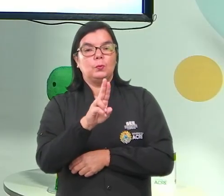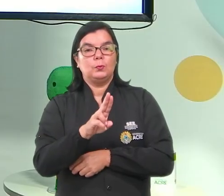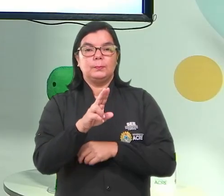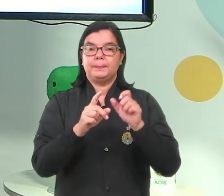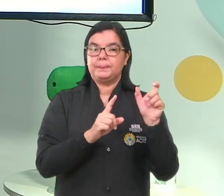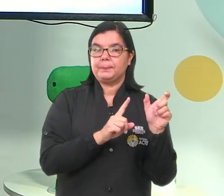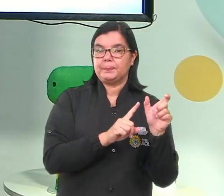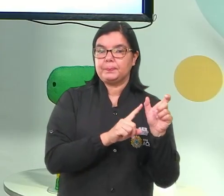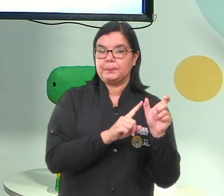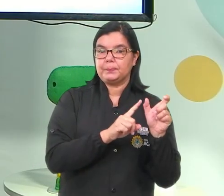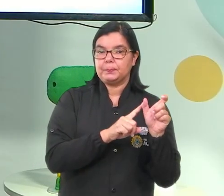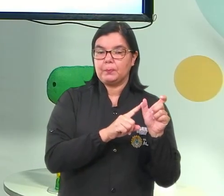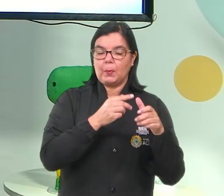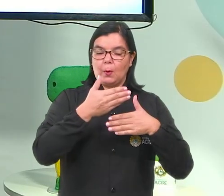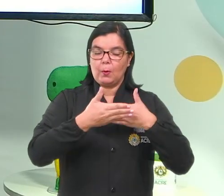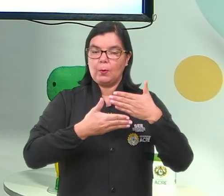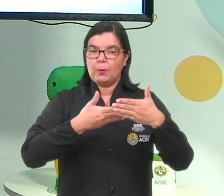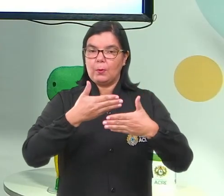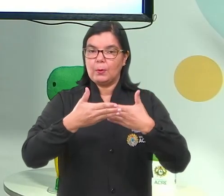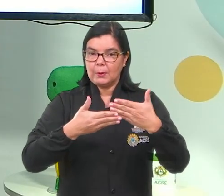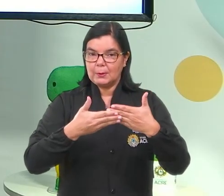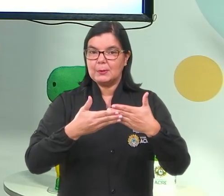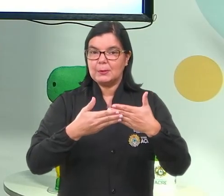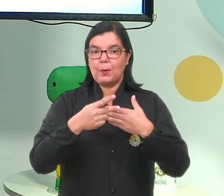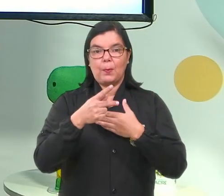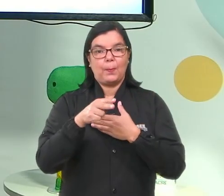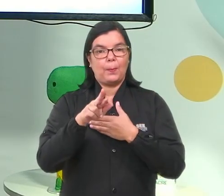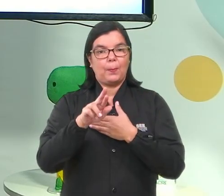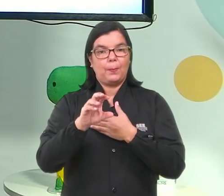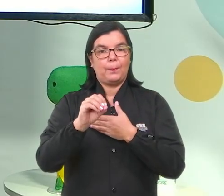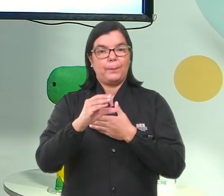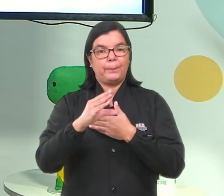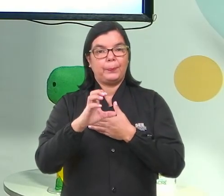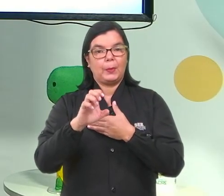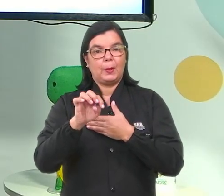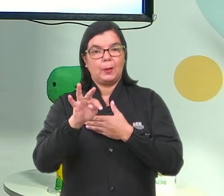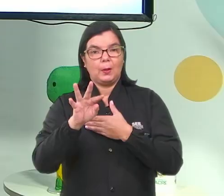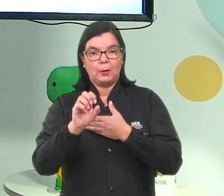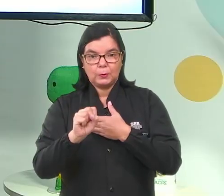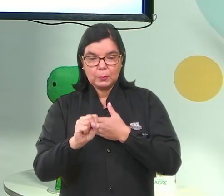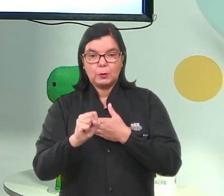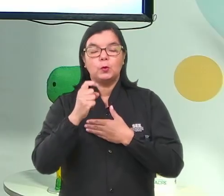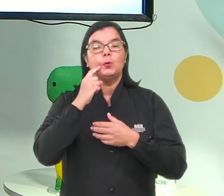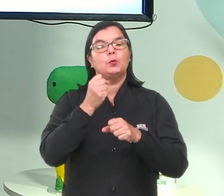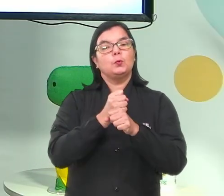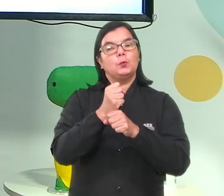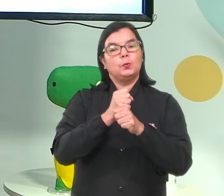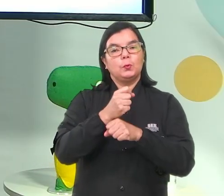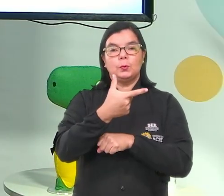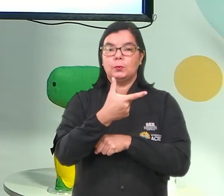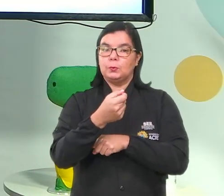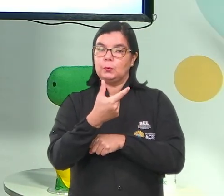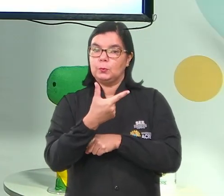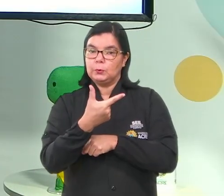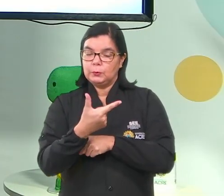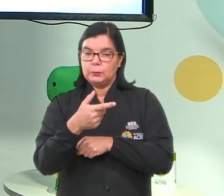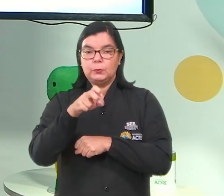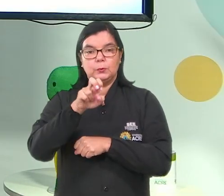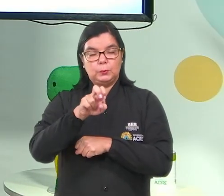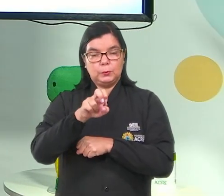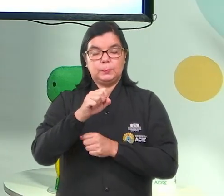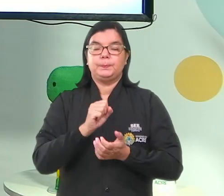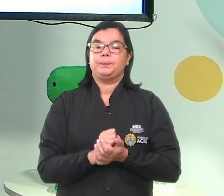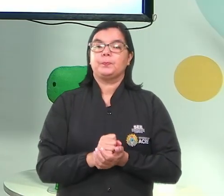palavra processo. Nós podemos estabelecer recortes, o ano de 2025, a década